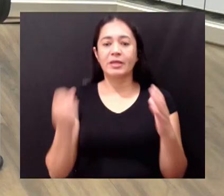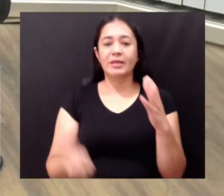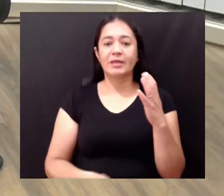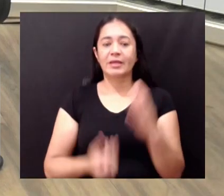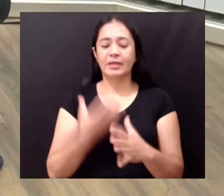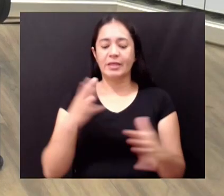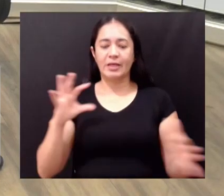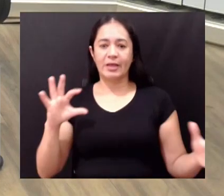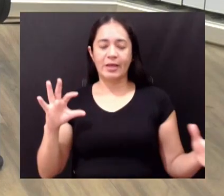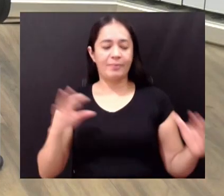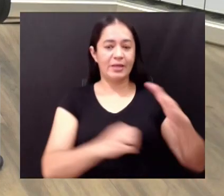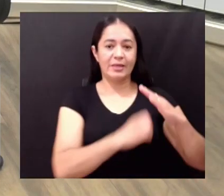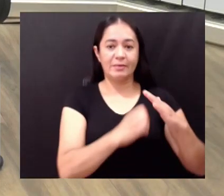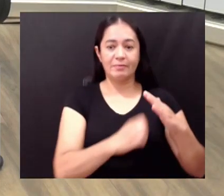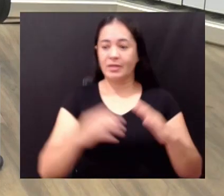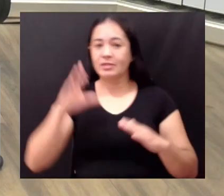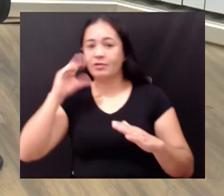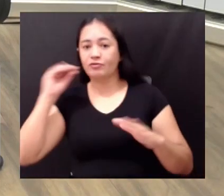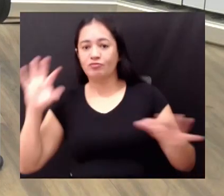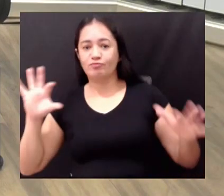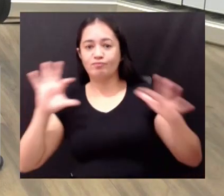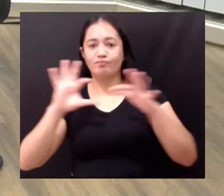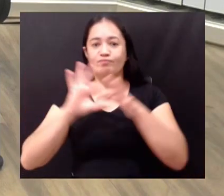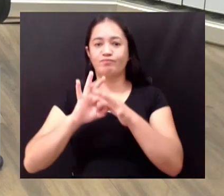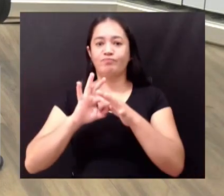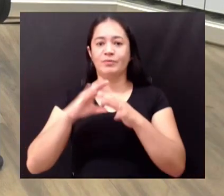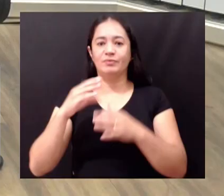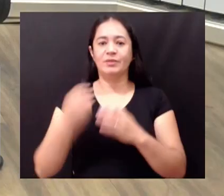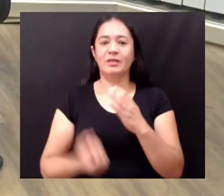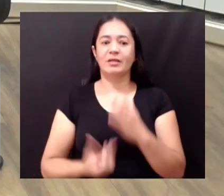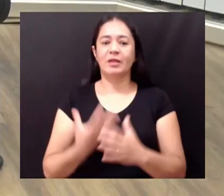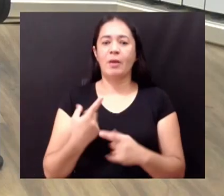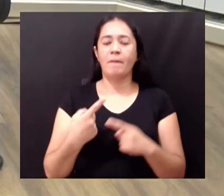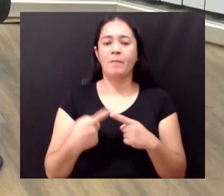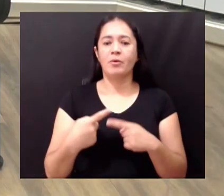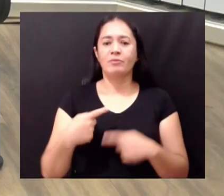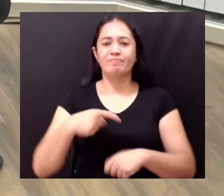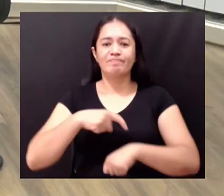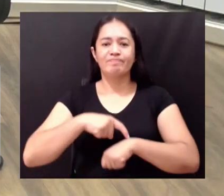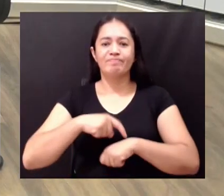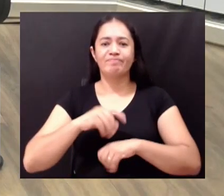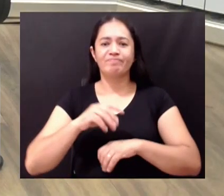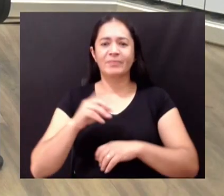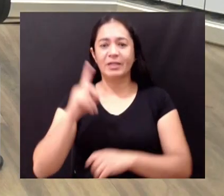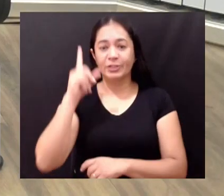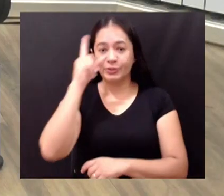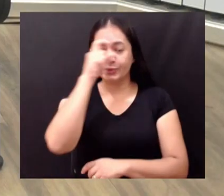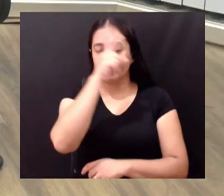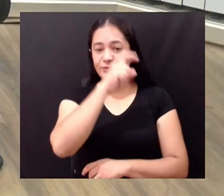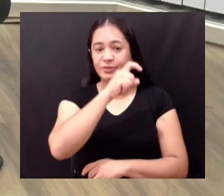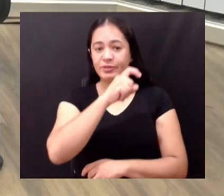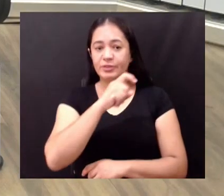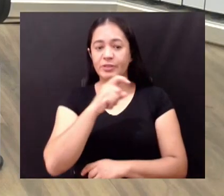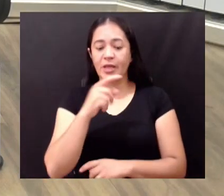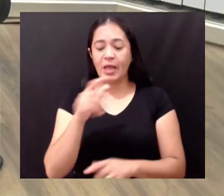funcionário? Porque é um momento delicado, né? Assim, para quem iniciou, por exemplo,